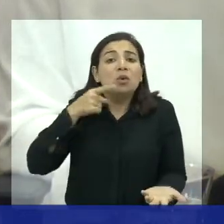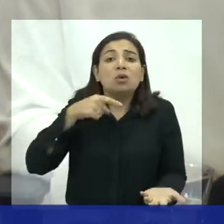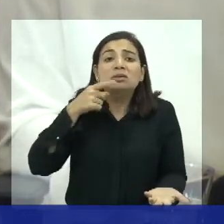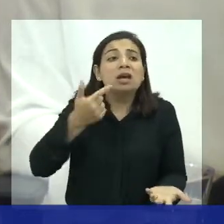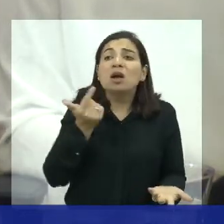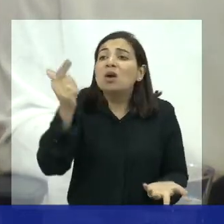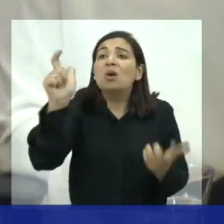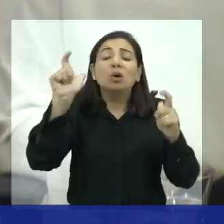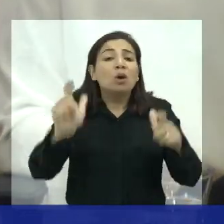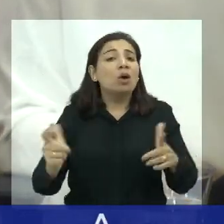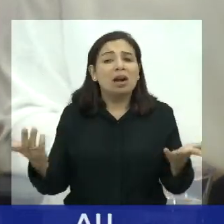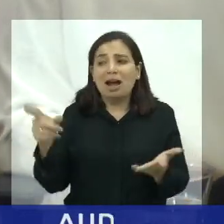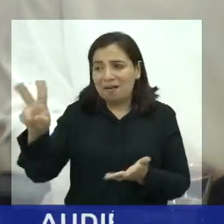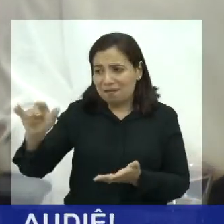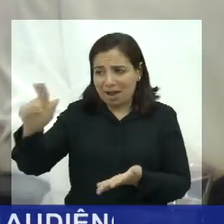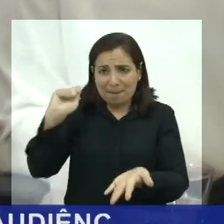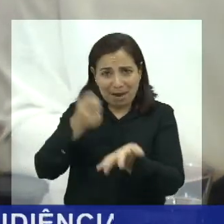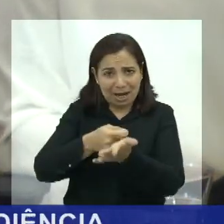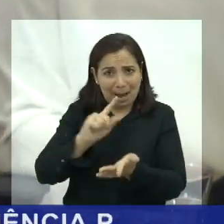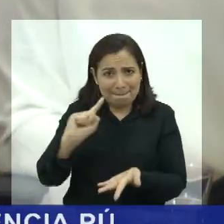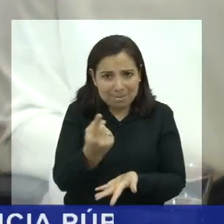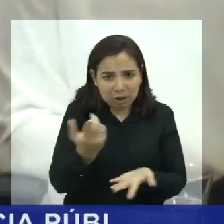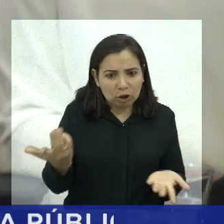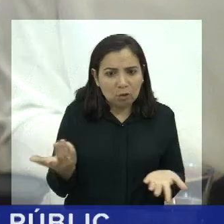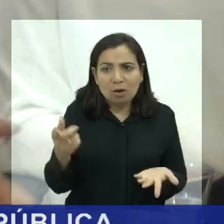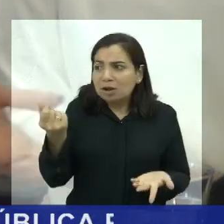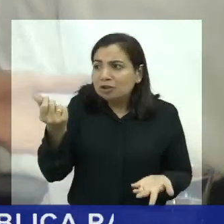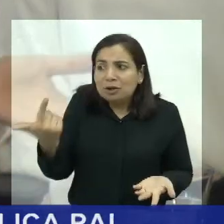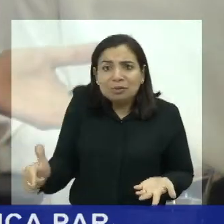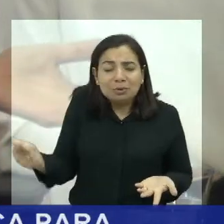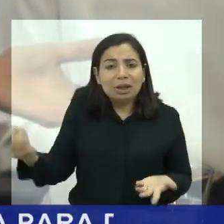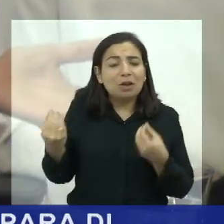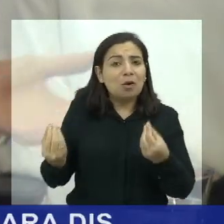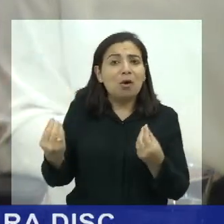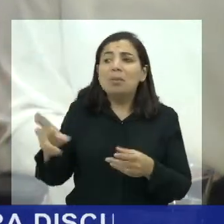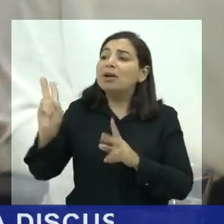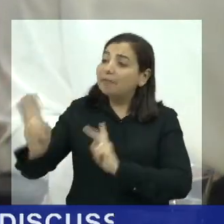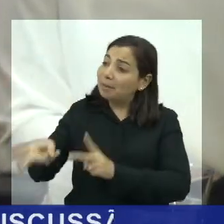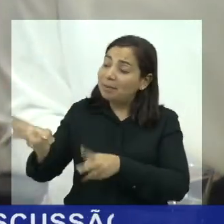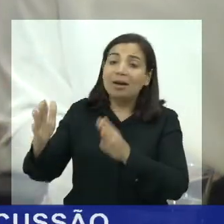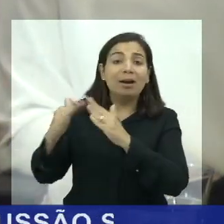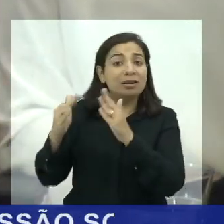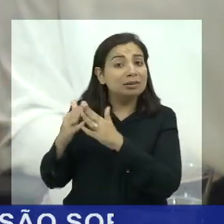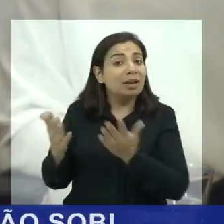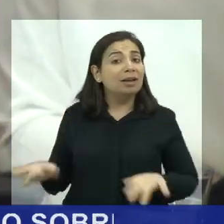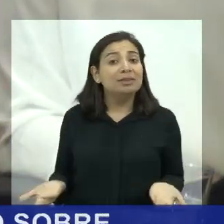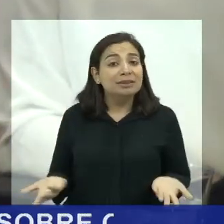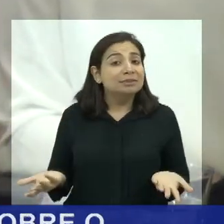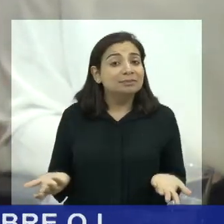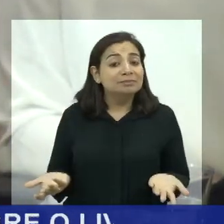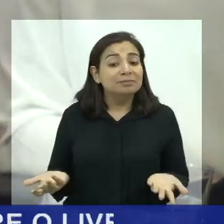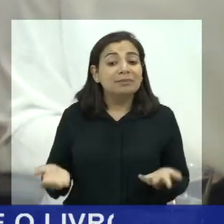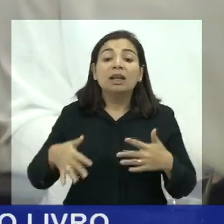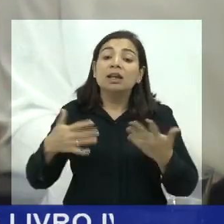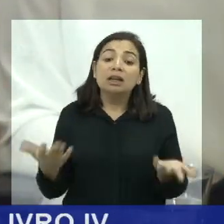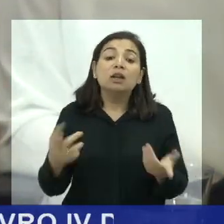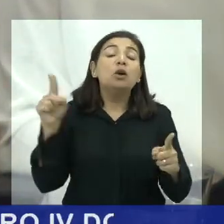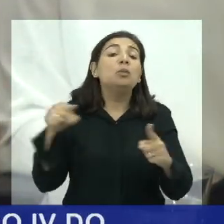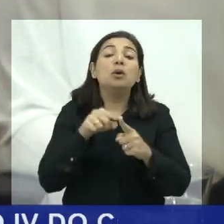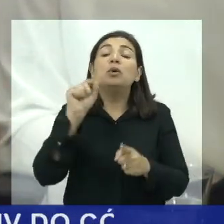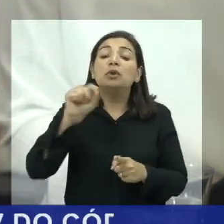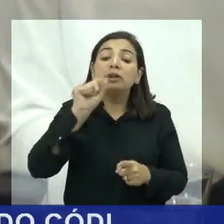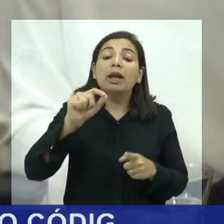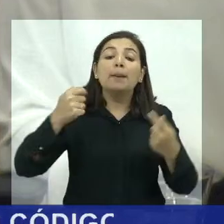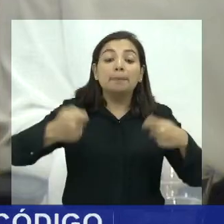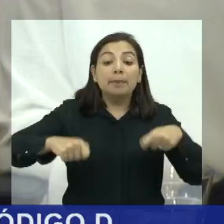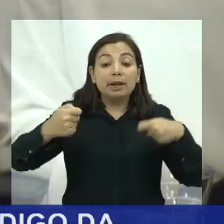R$1.000, o cidadão vai ter que dar jeito e a moradia vai permanecer lá. Então, qual é o objetivo? Se não de cunho